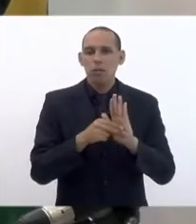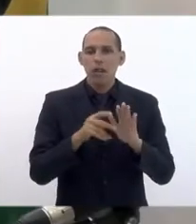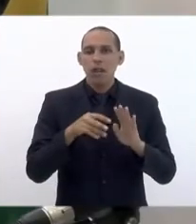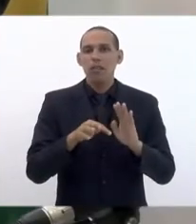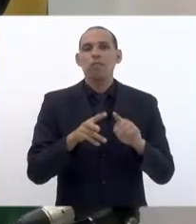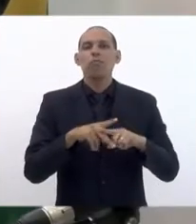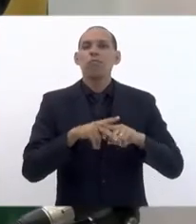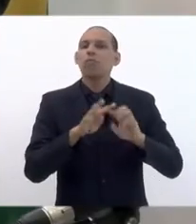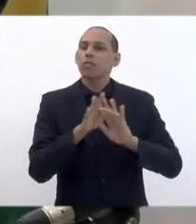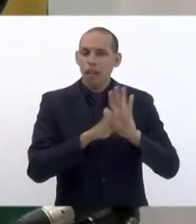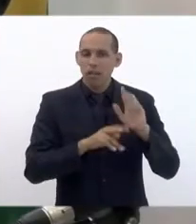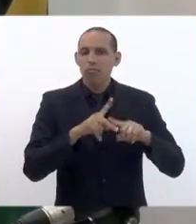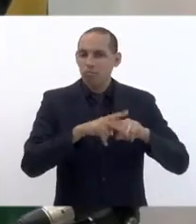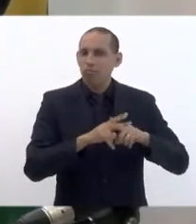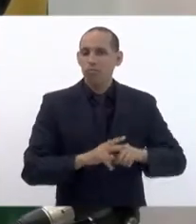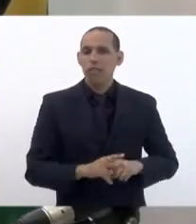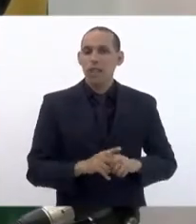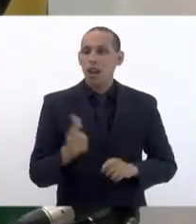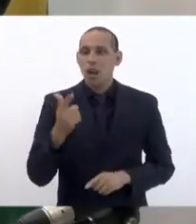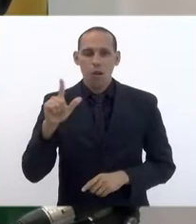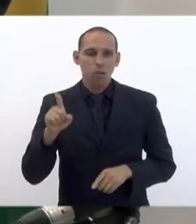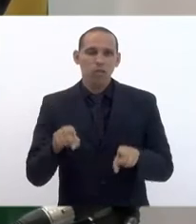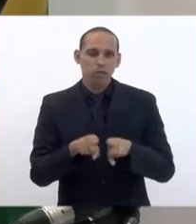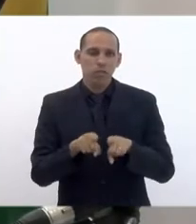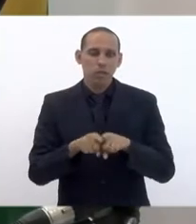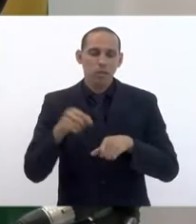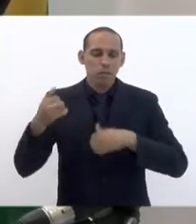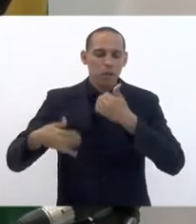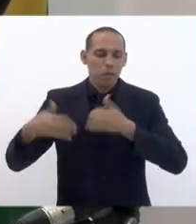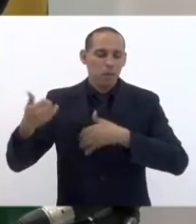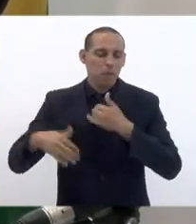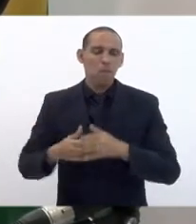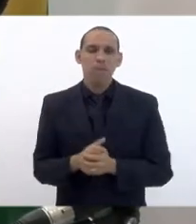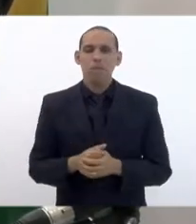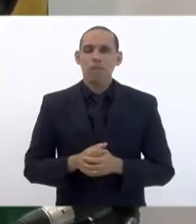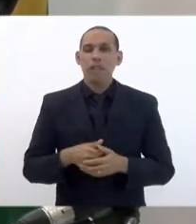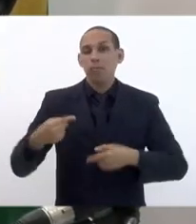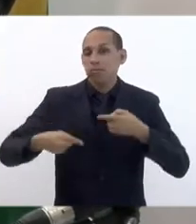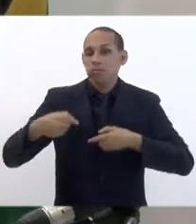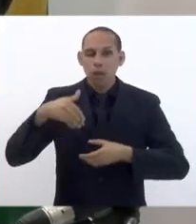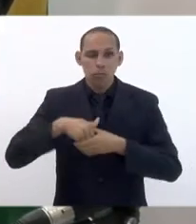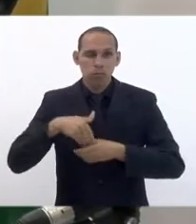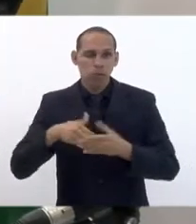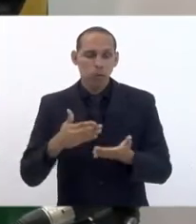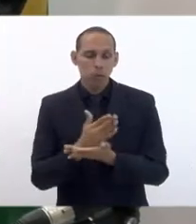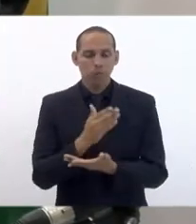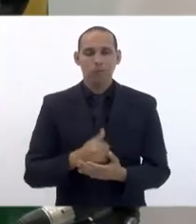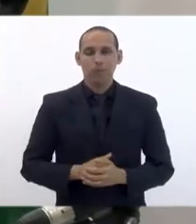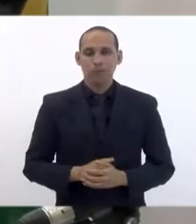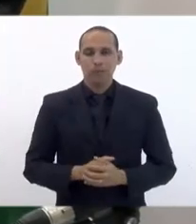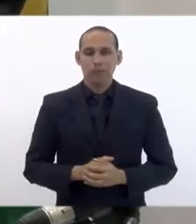texto e as demais, como já foram cantadas, lidas. Em discussão e votação, aprovado.